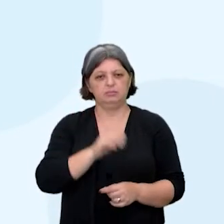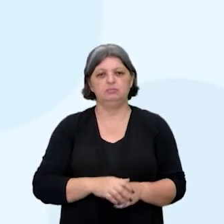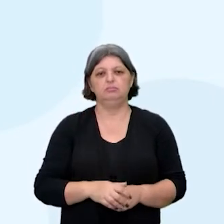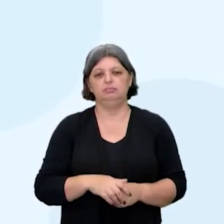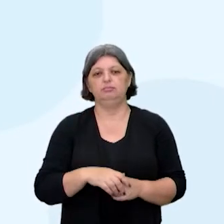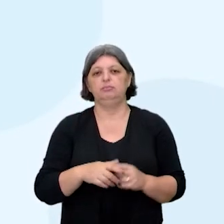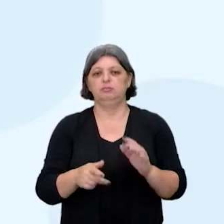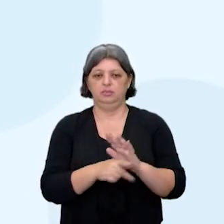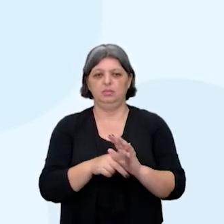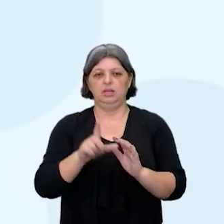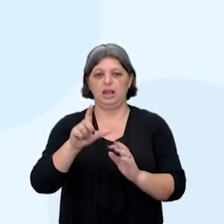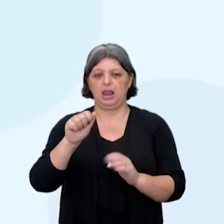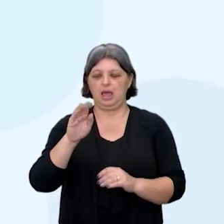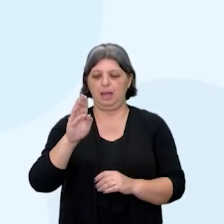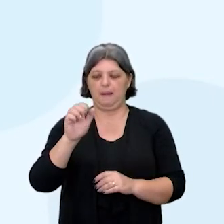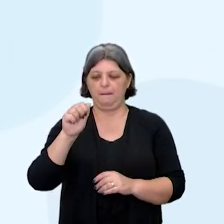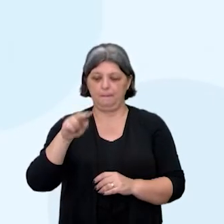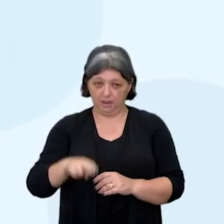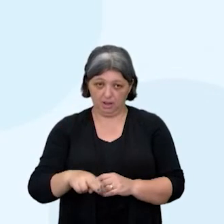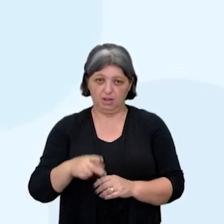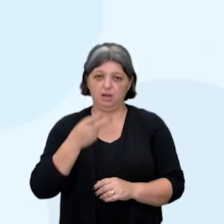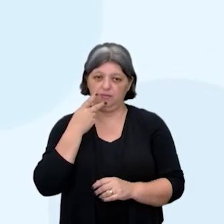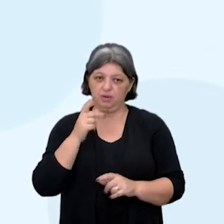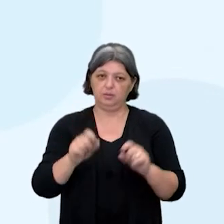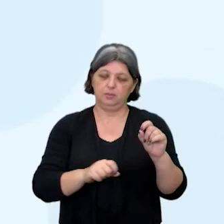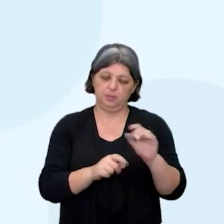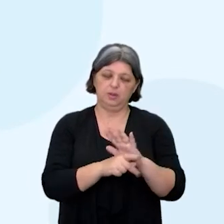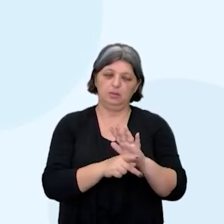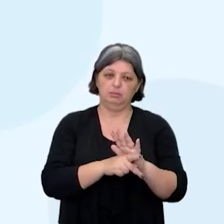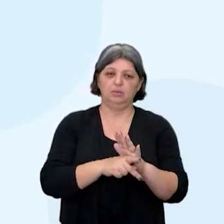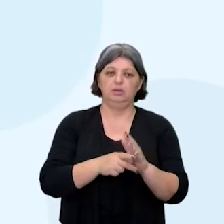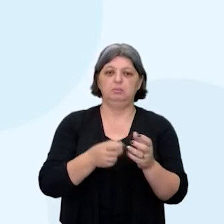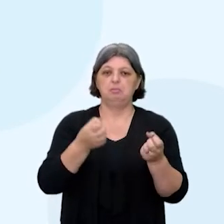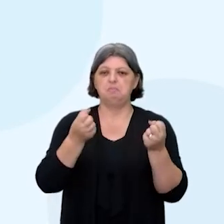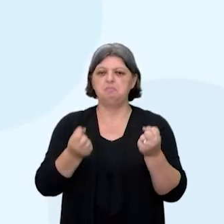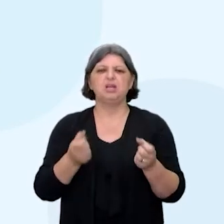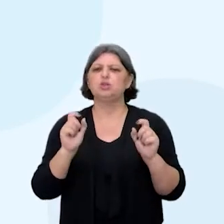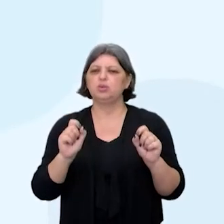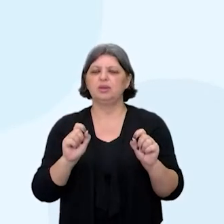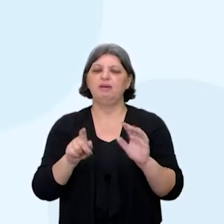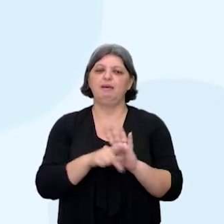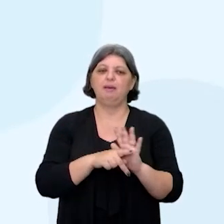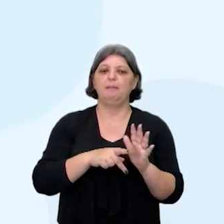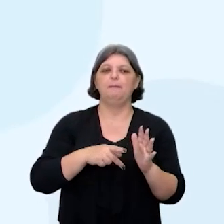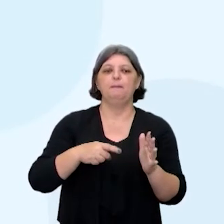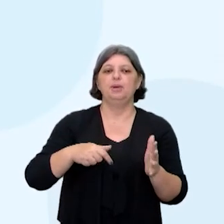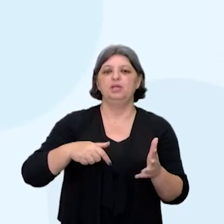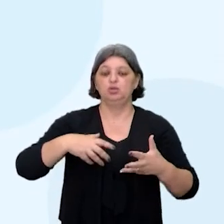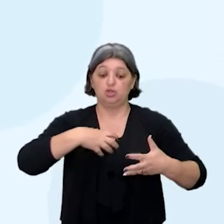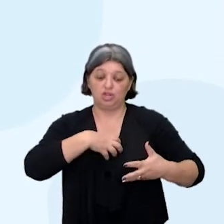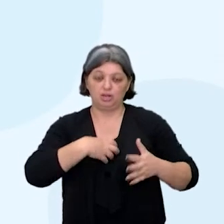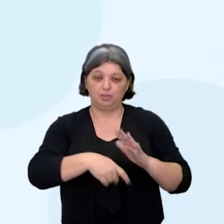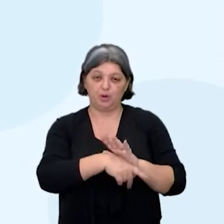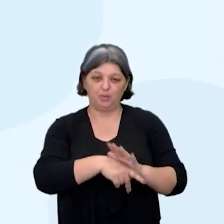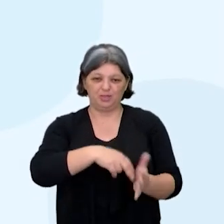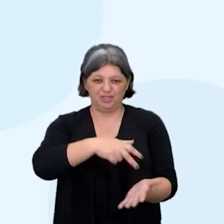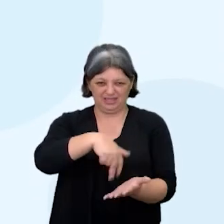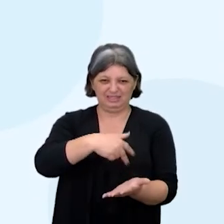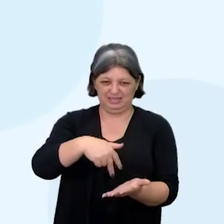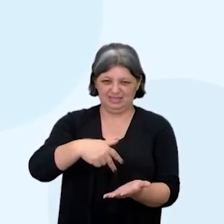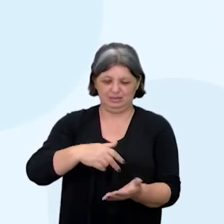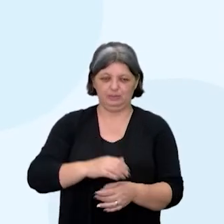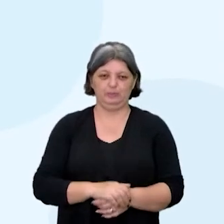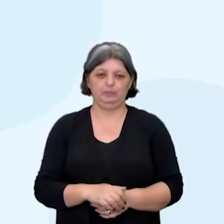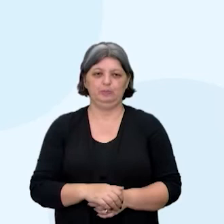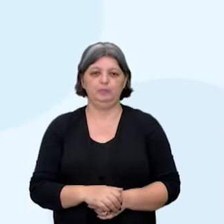do espaço, a questão da fluência, vou adiantar, peso e tempo. Então, a questão do espaço, segundo